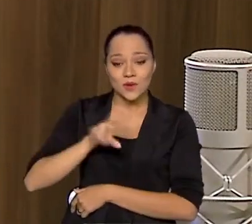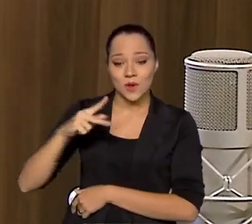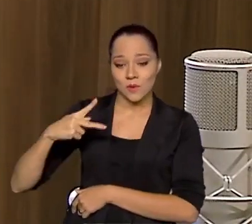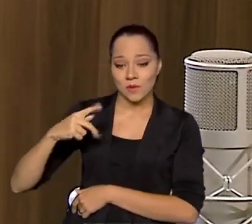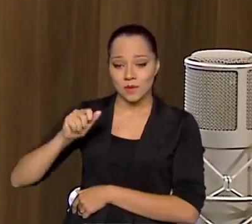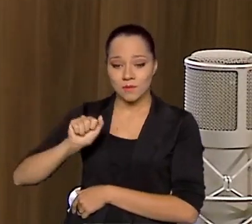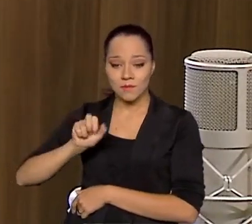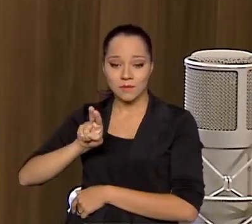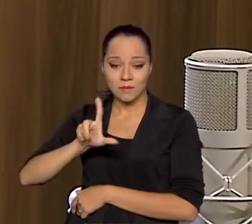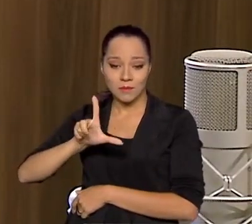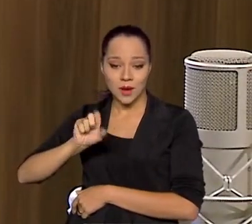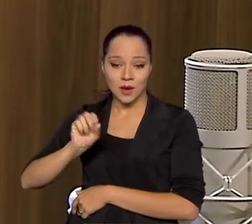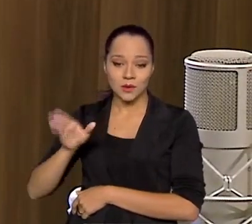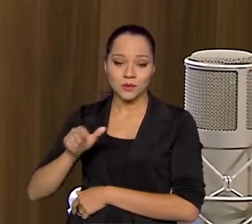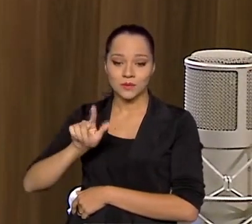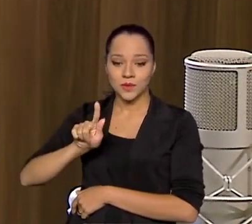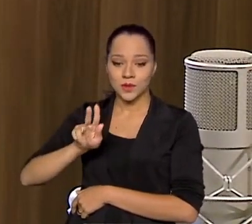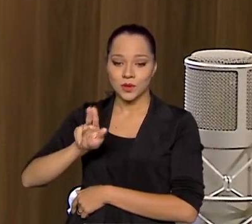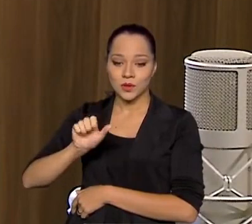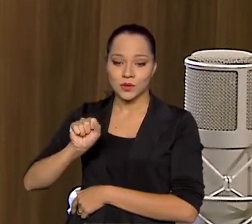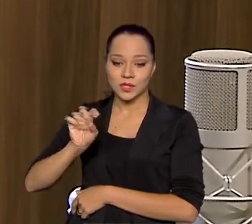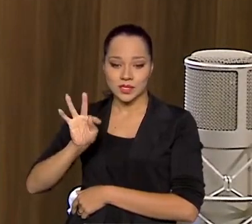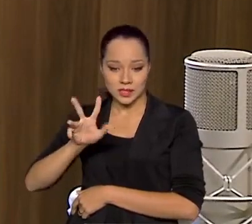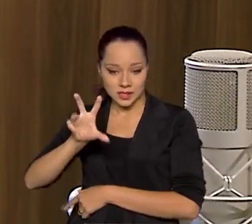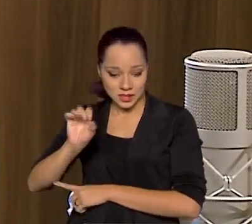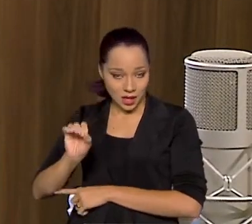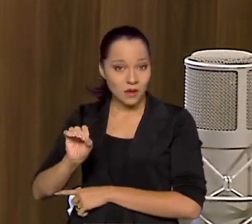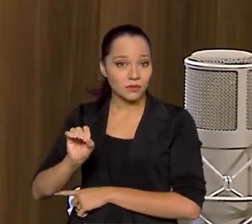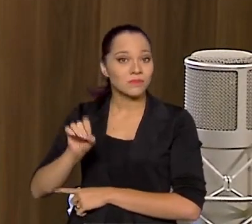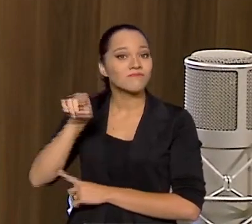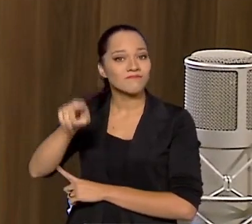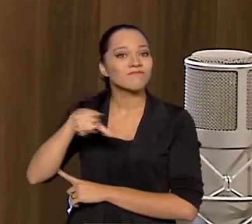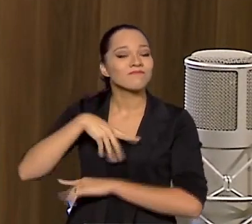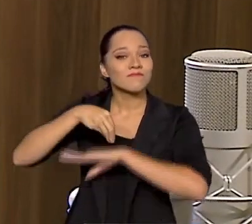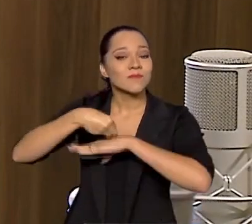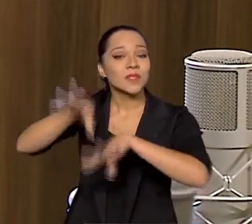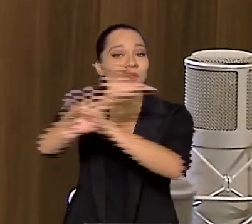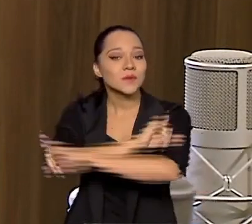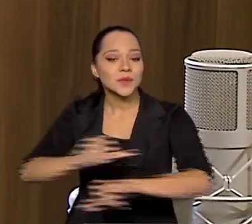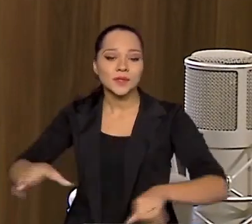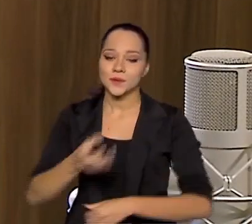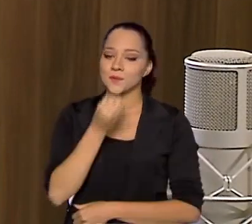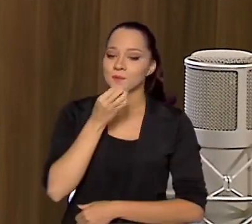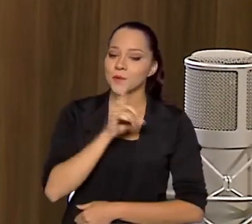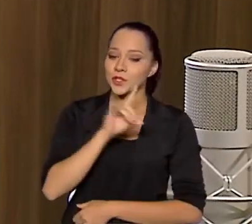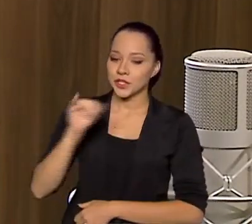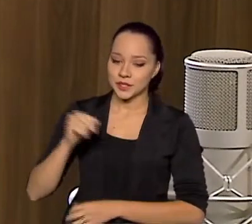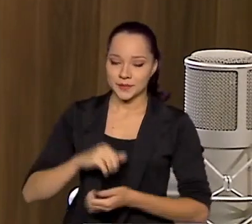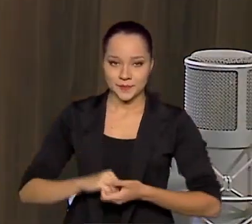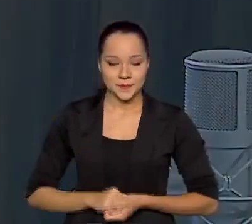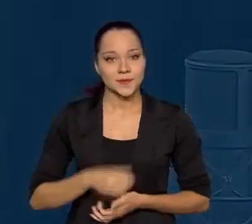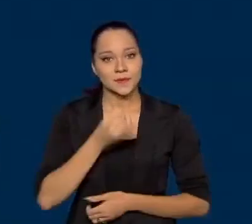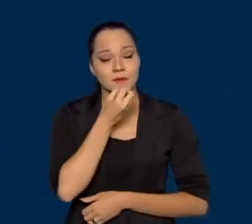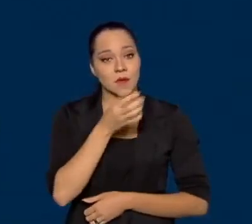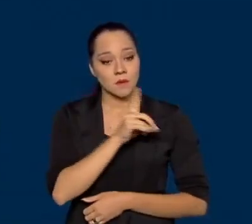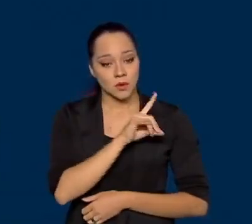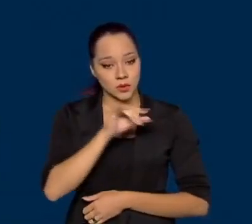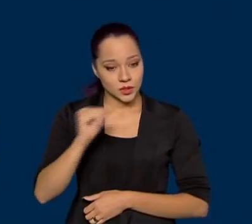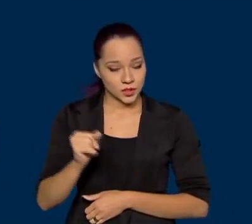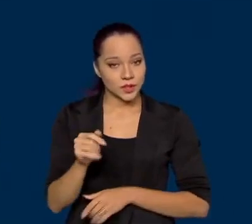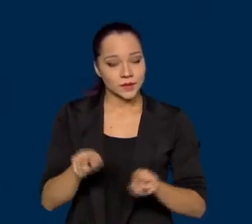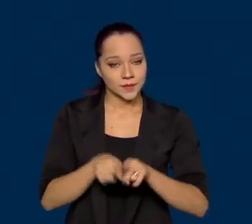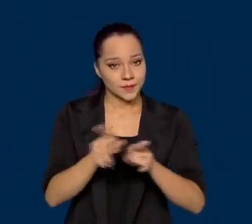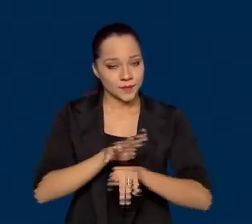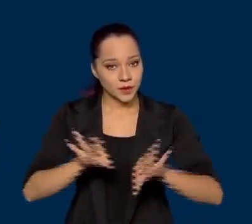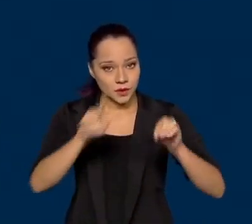Gustavo. Agora, ao vivo com a gente, a Cristiane Ribeiro traz as informações. Bom dia, Cristiane. Bom dia, Monique. Bom dia também